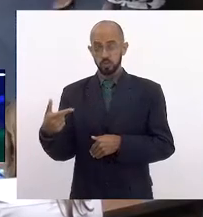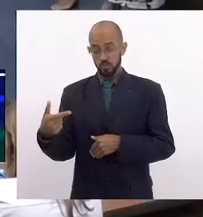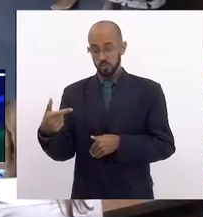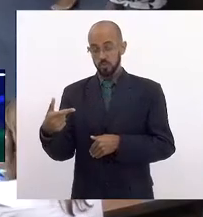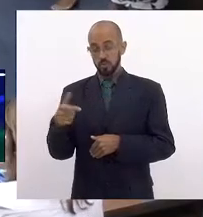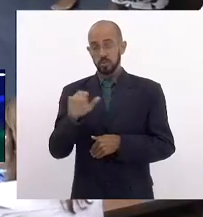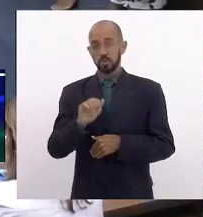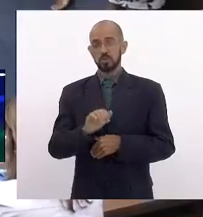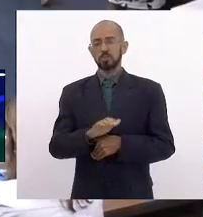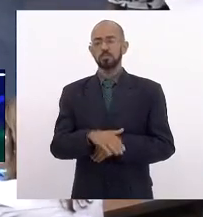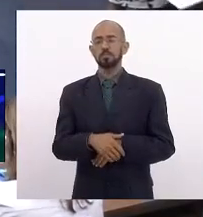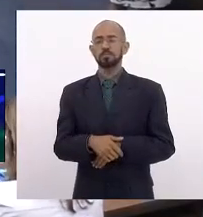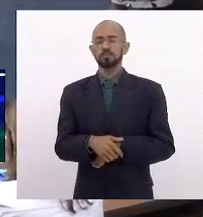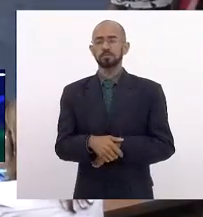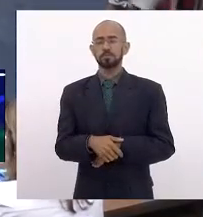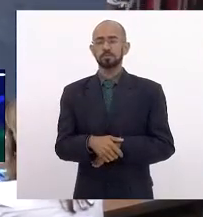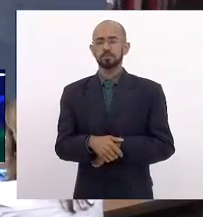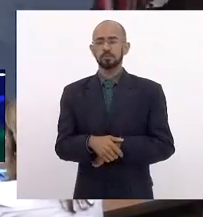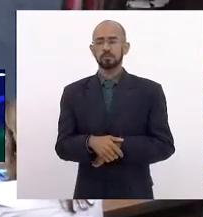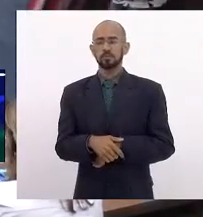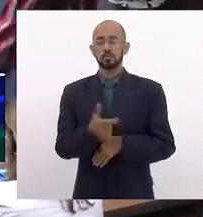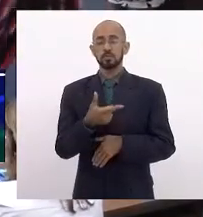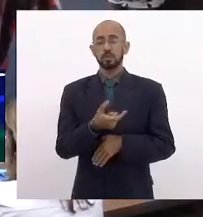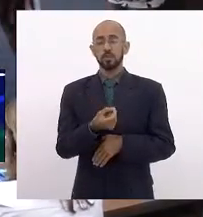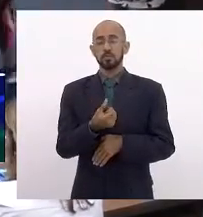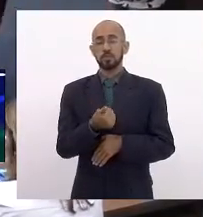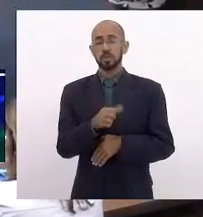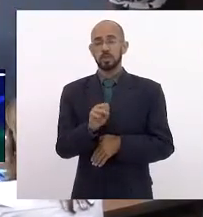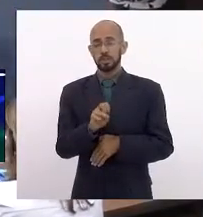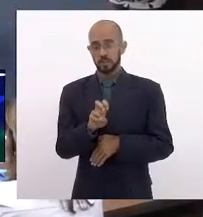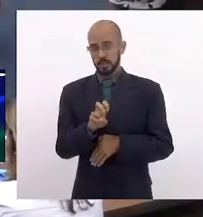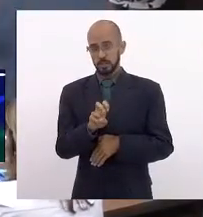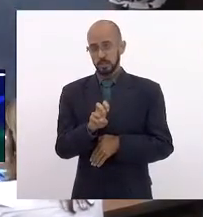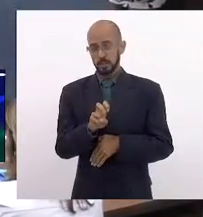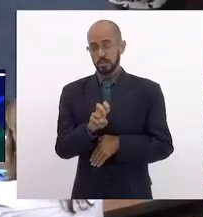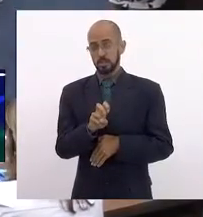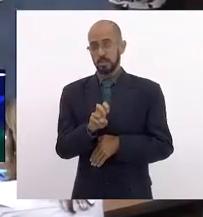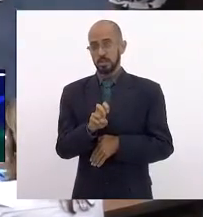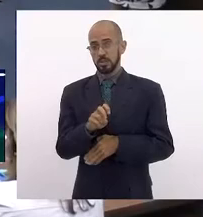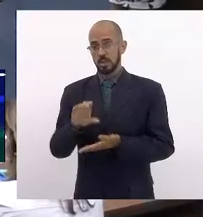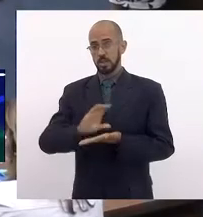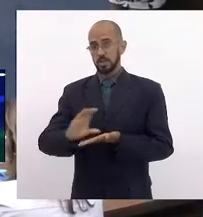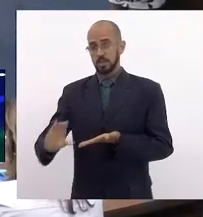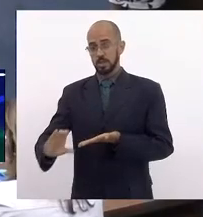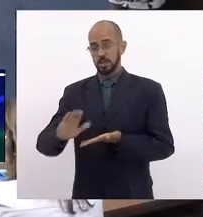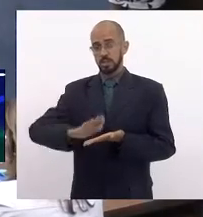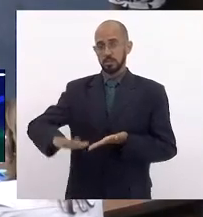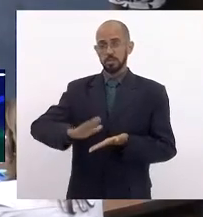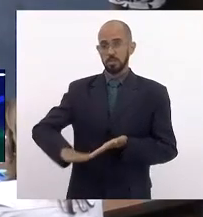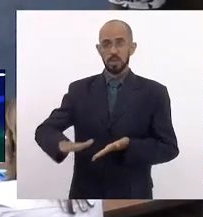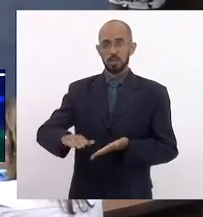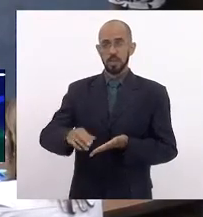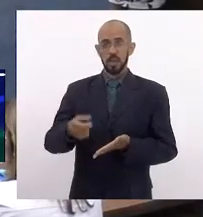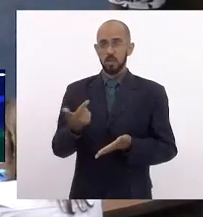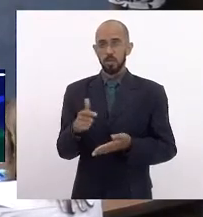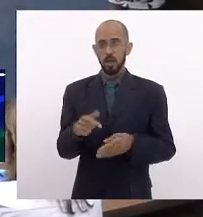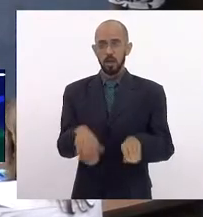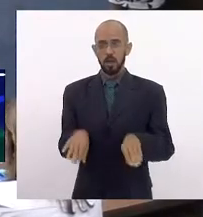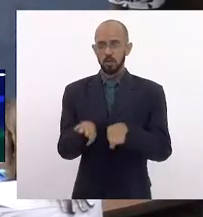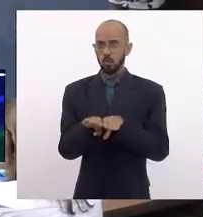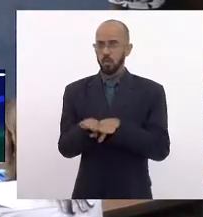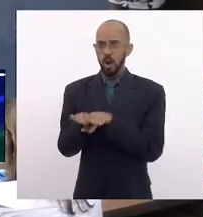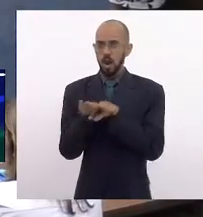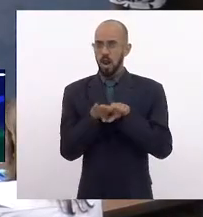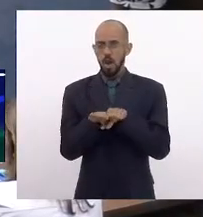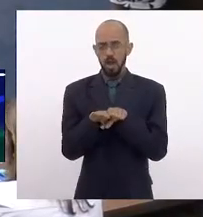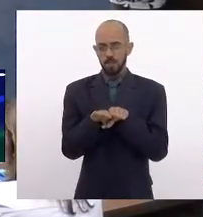de um 10/2015 que a receita é dispensa não empatam a